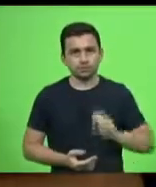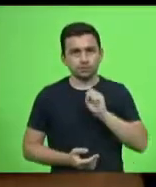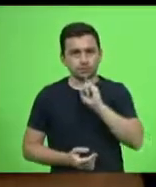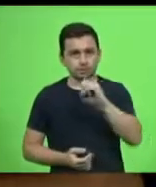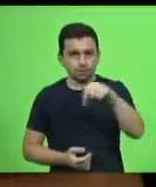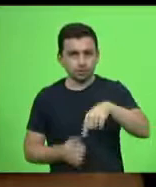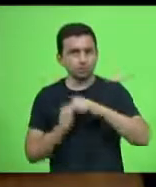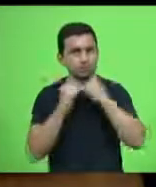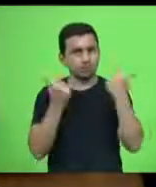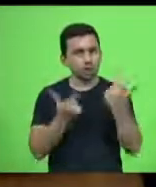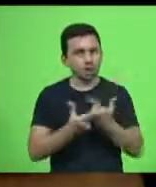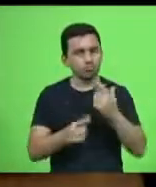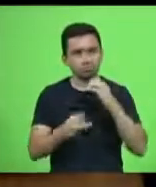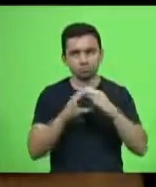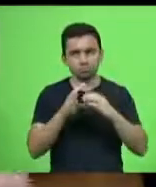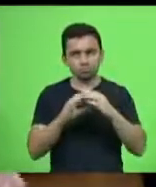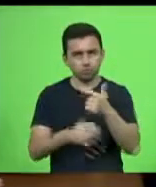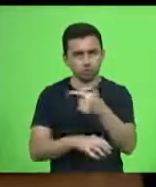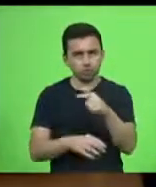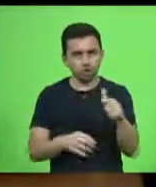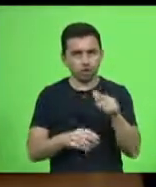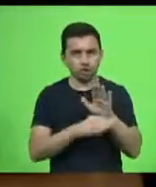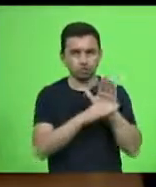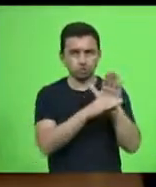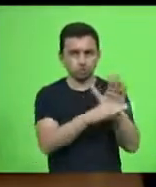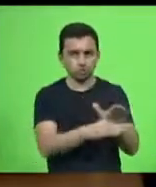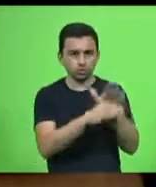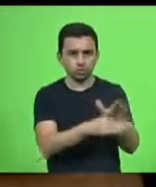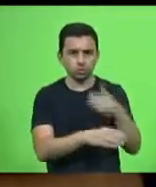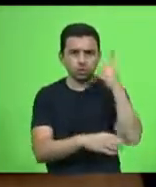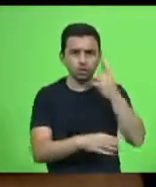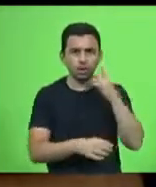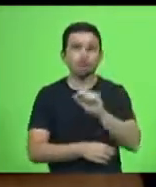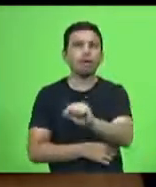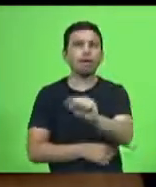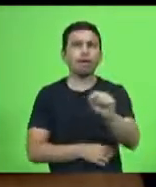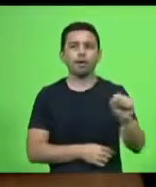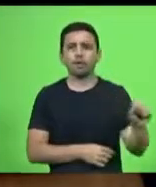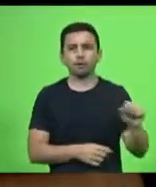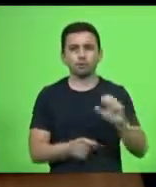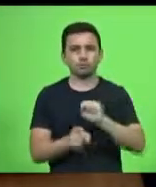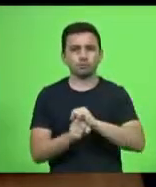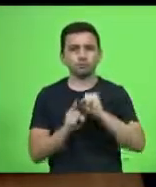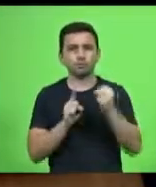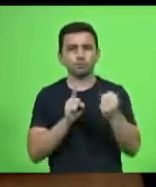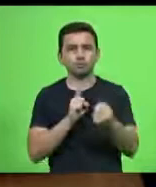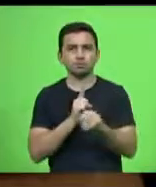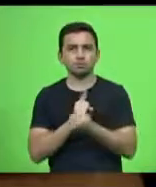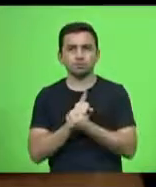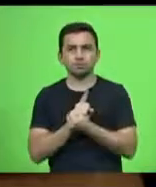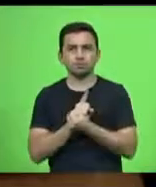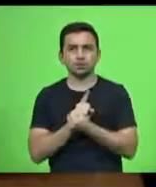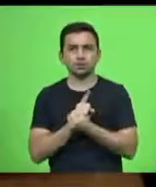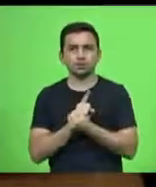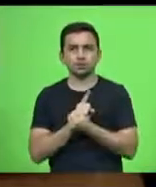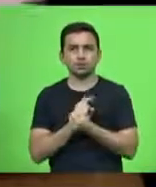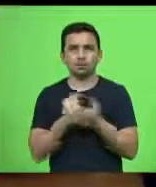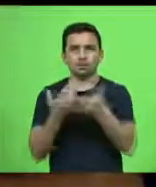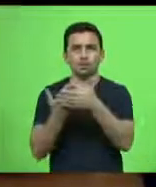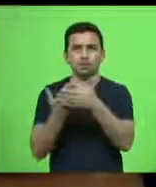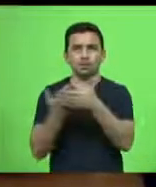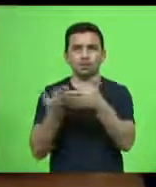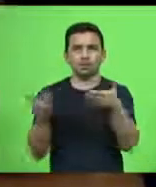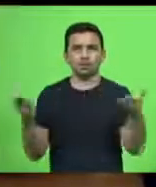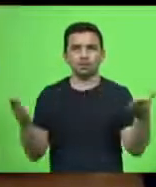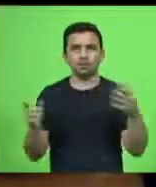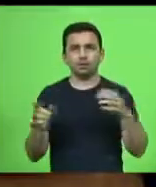Legislativa não tem uma comunicação para servir aos deputados, ela serve a quem? A sociedade catarinense. Não, não. Sociedade catarinense serve por outros instrumentos. Não, mas